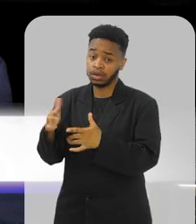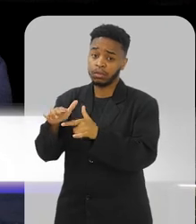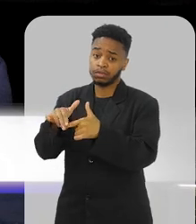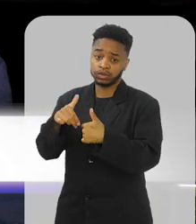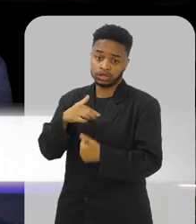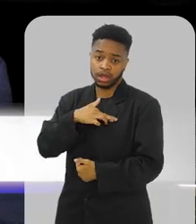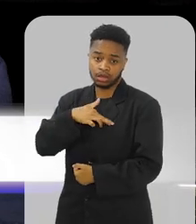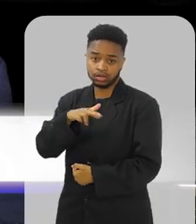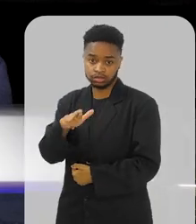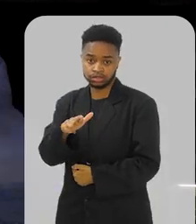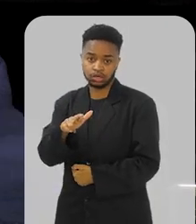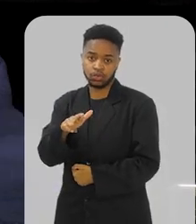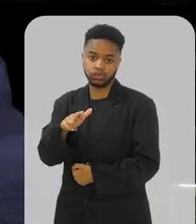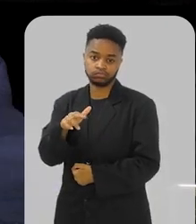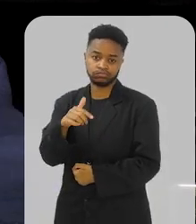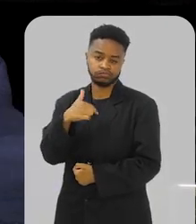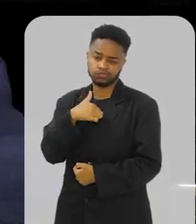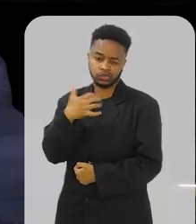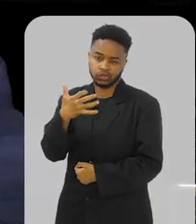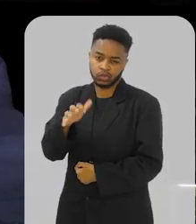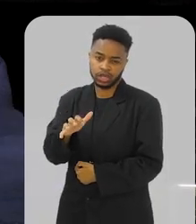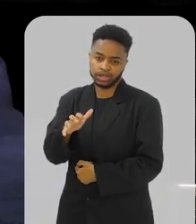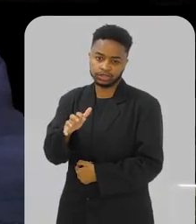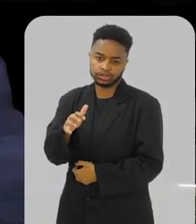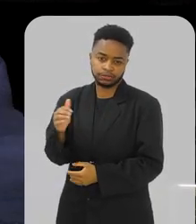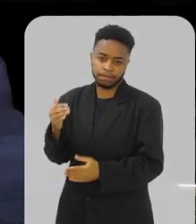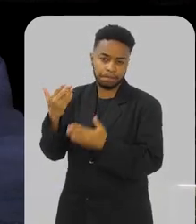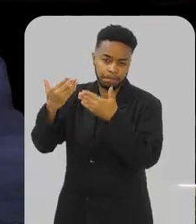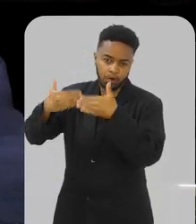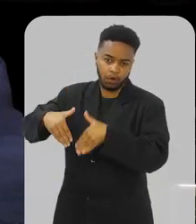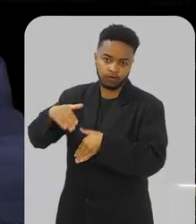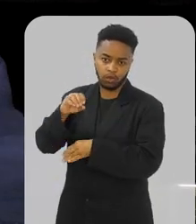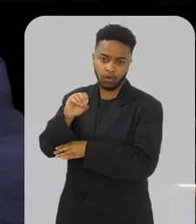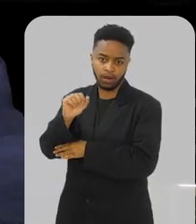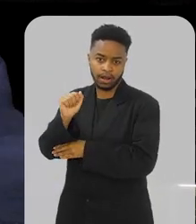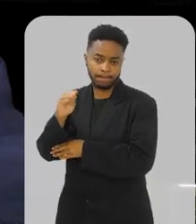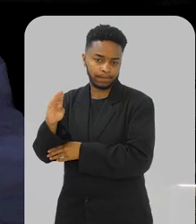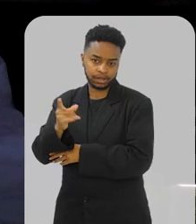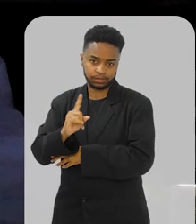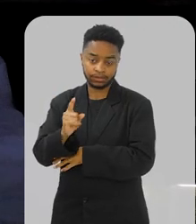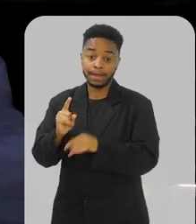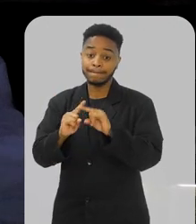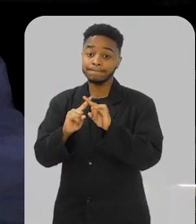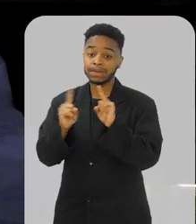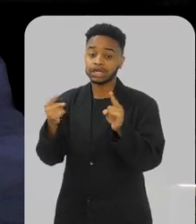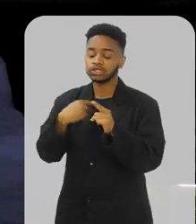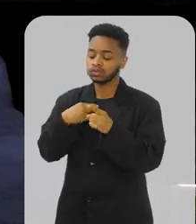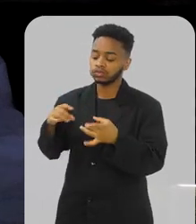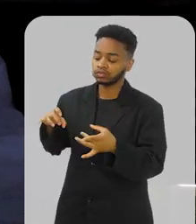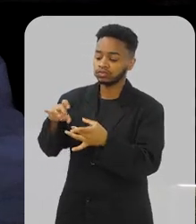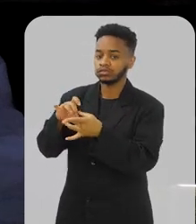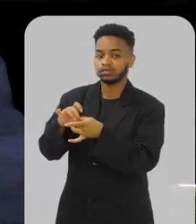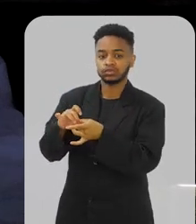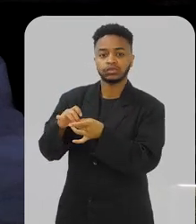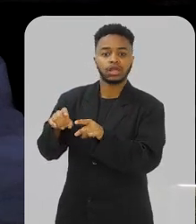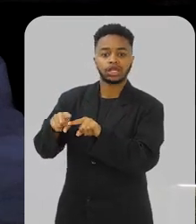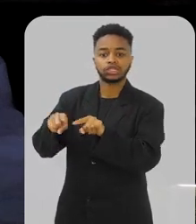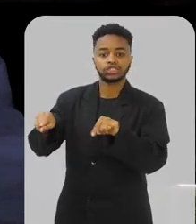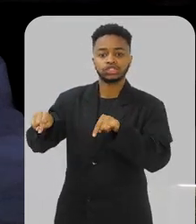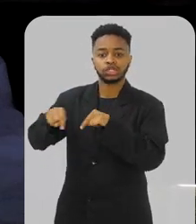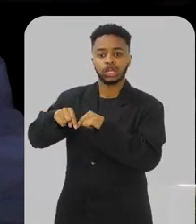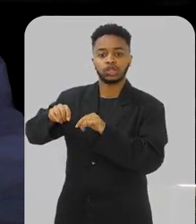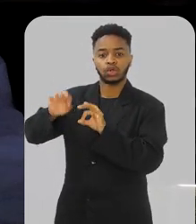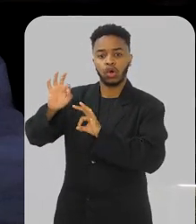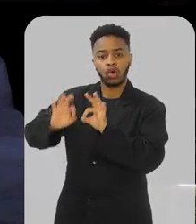de religião, não quis fazer a prova da OAB, mas me associei a um escritório e eu